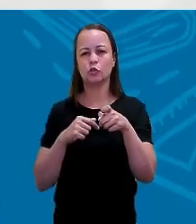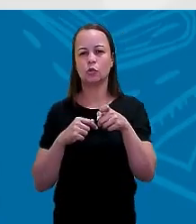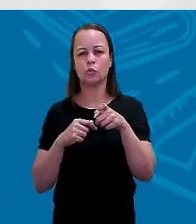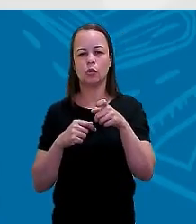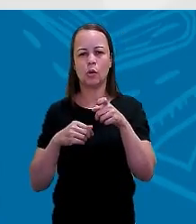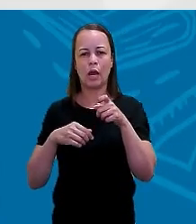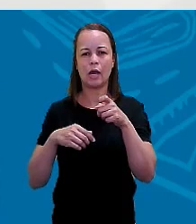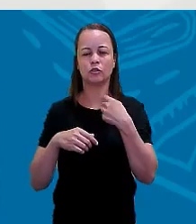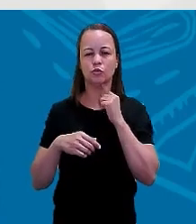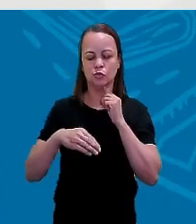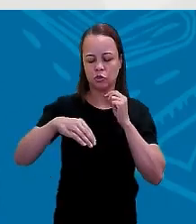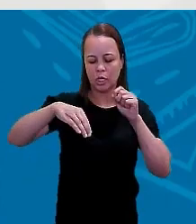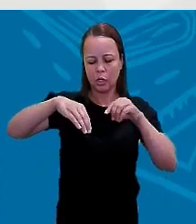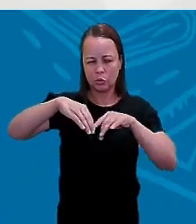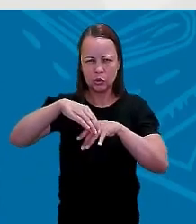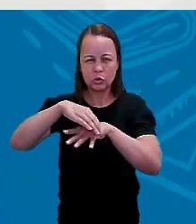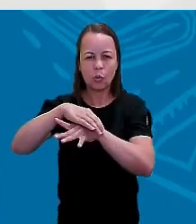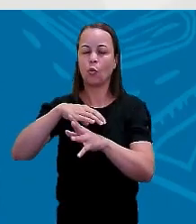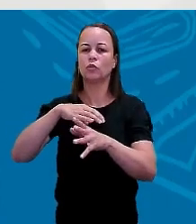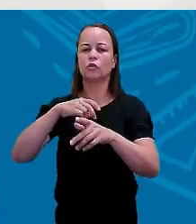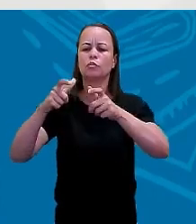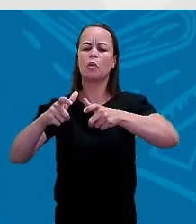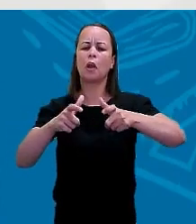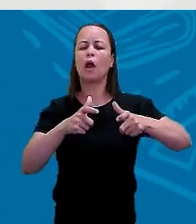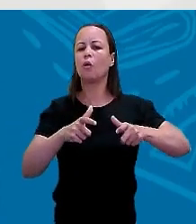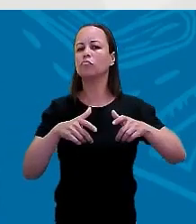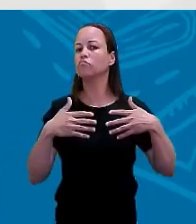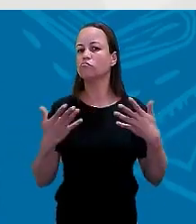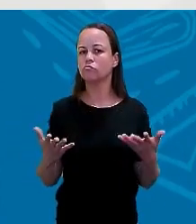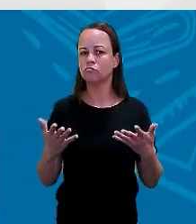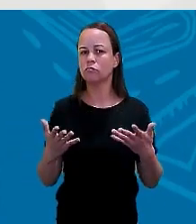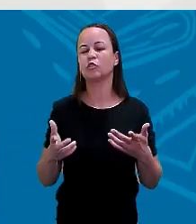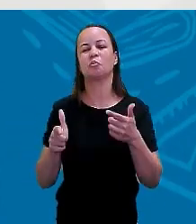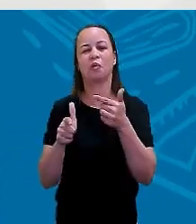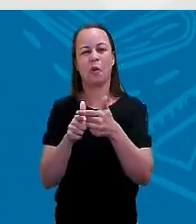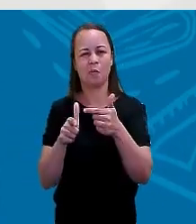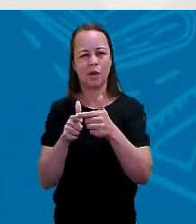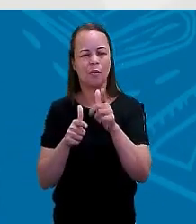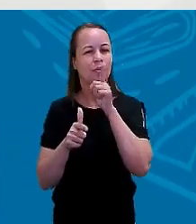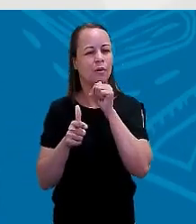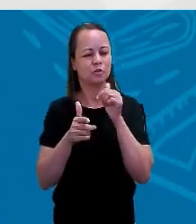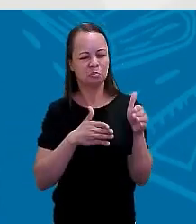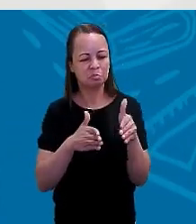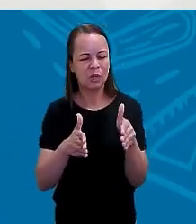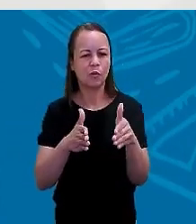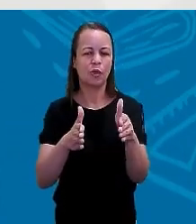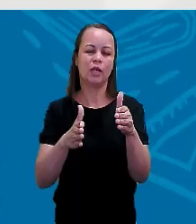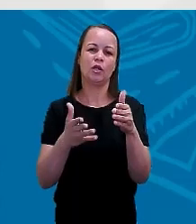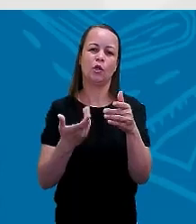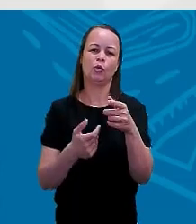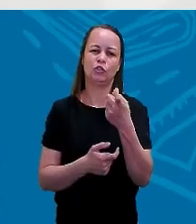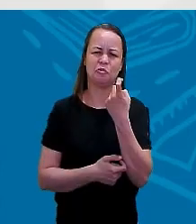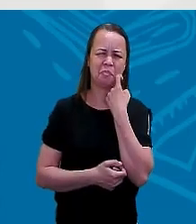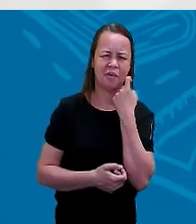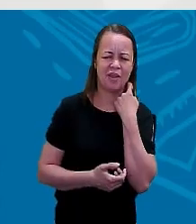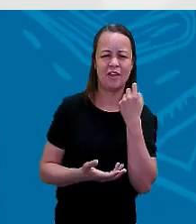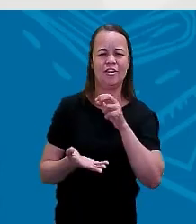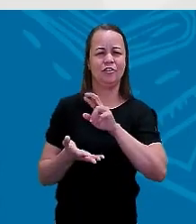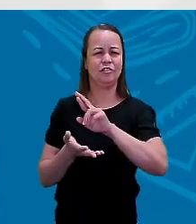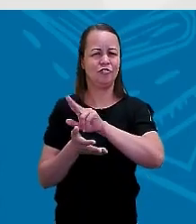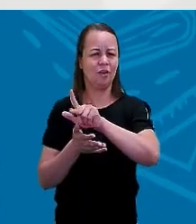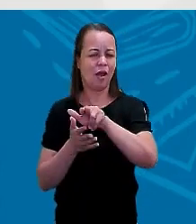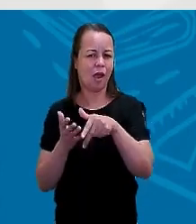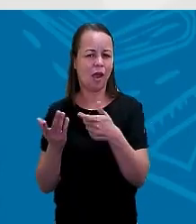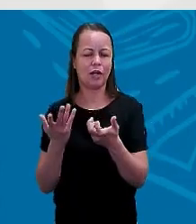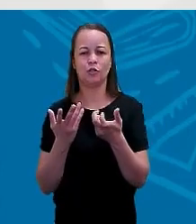ambiente, prejudicar todas as espécies ali de peixes e de animais que vivem ali nas águas do